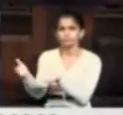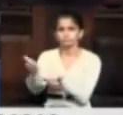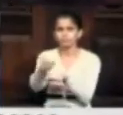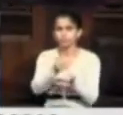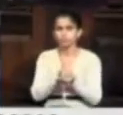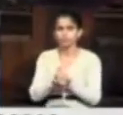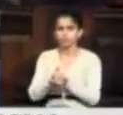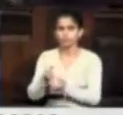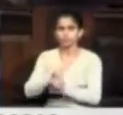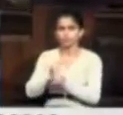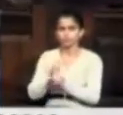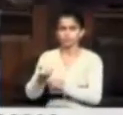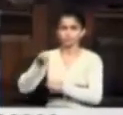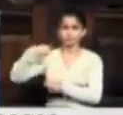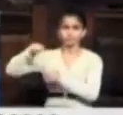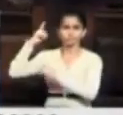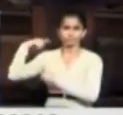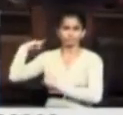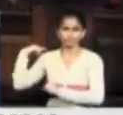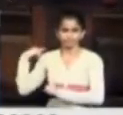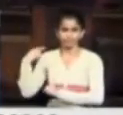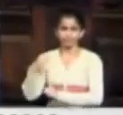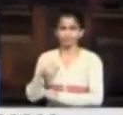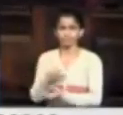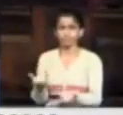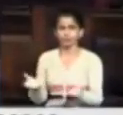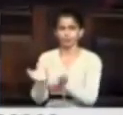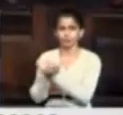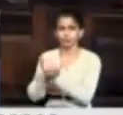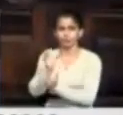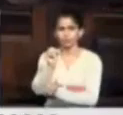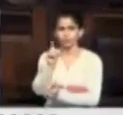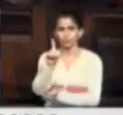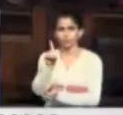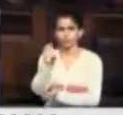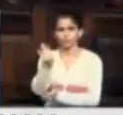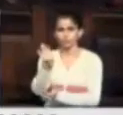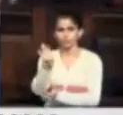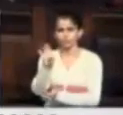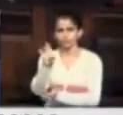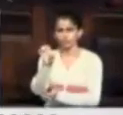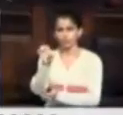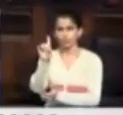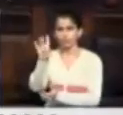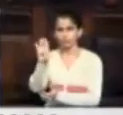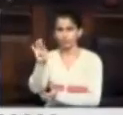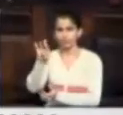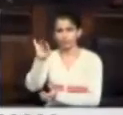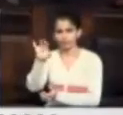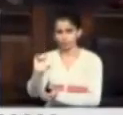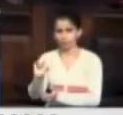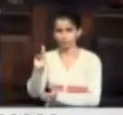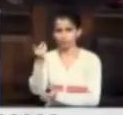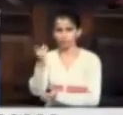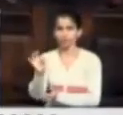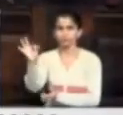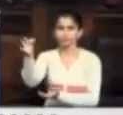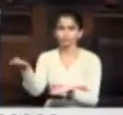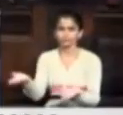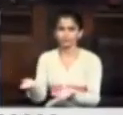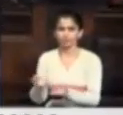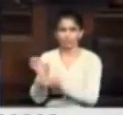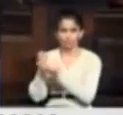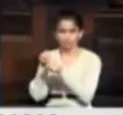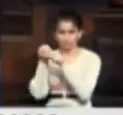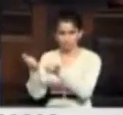retroativa à Odebrecht. É isso que o governo está fazendo. Esse governo que dá concessão retroativa ao Odebrecht não